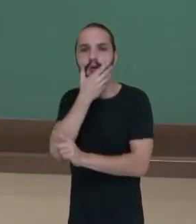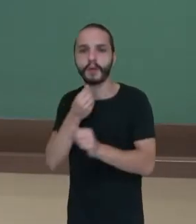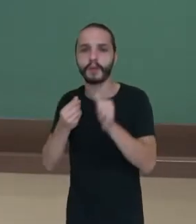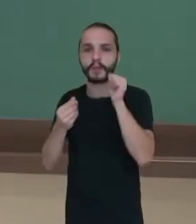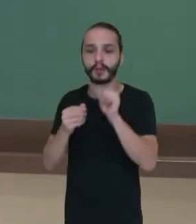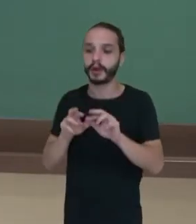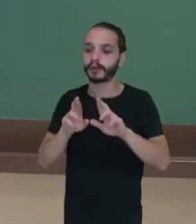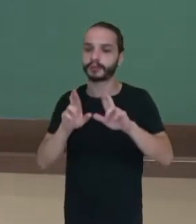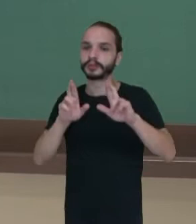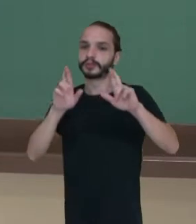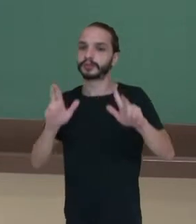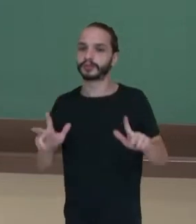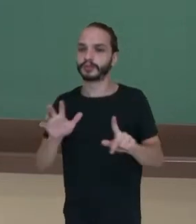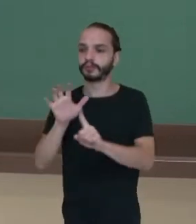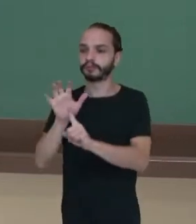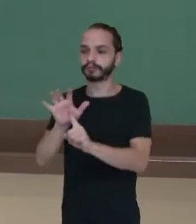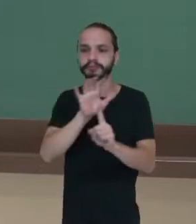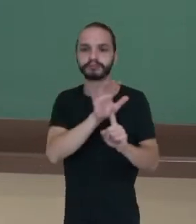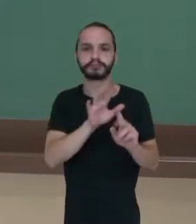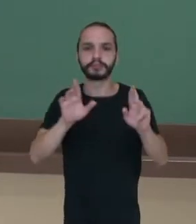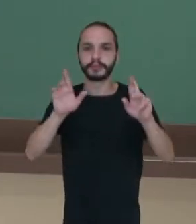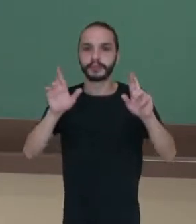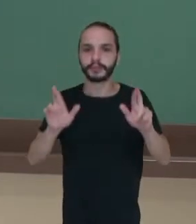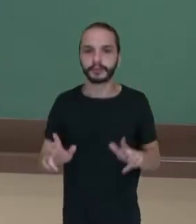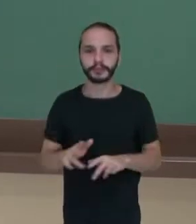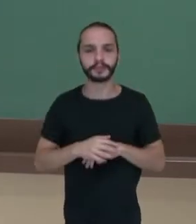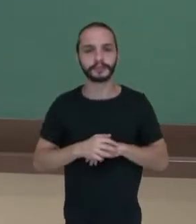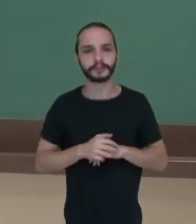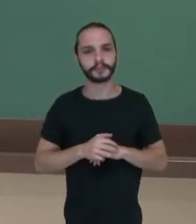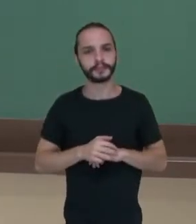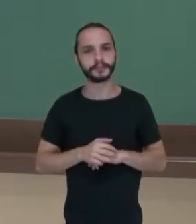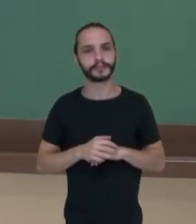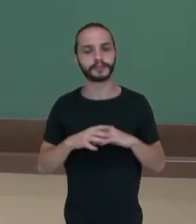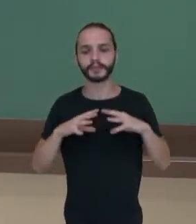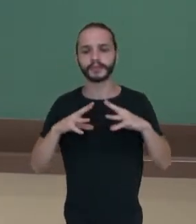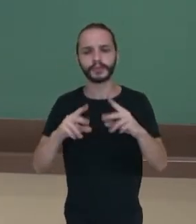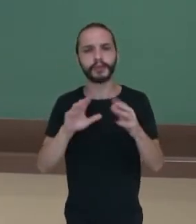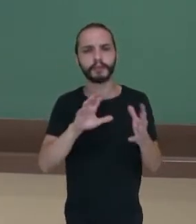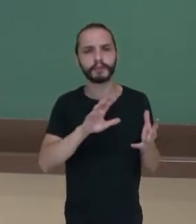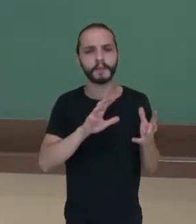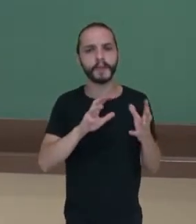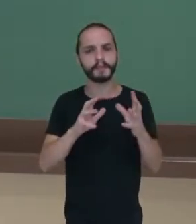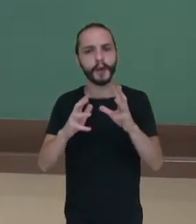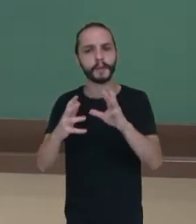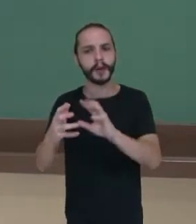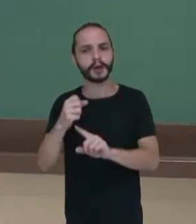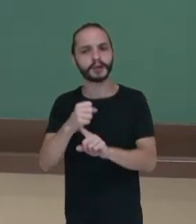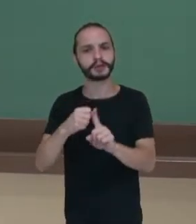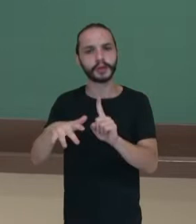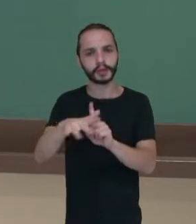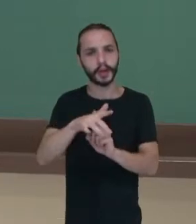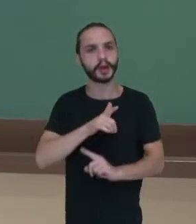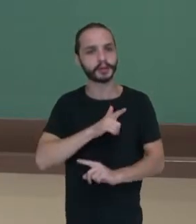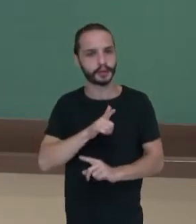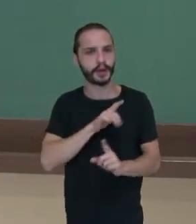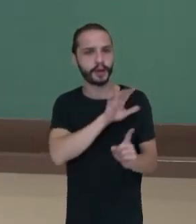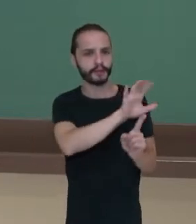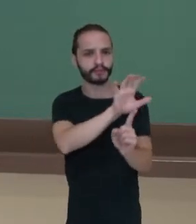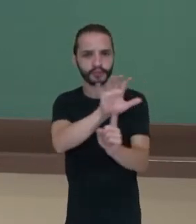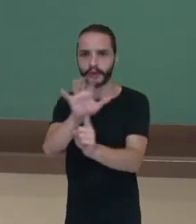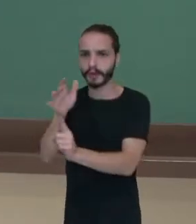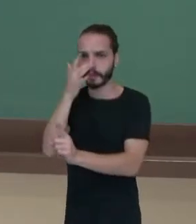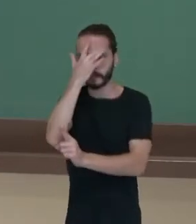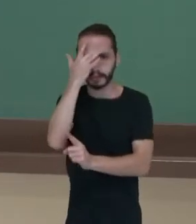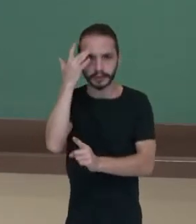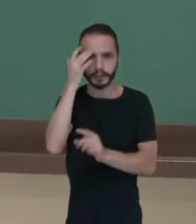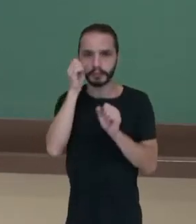maneiras diferentes. Então, todas as mudanças na sociedade vão afetar as pessoas,